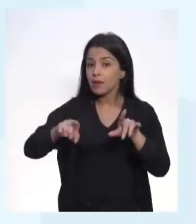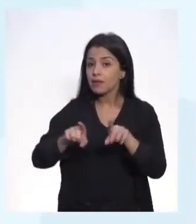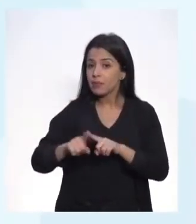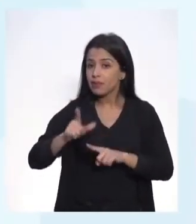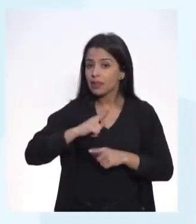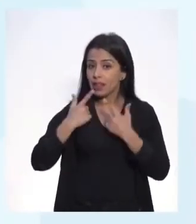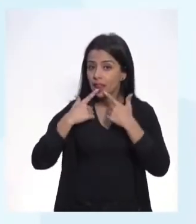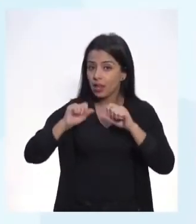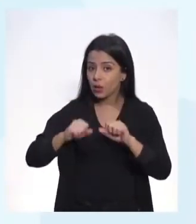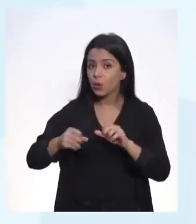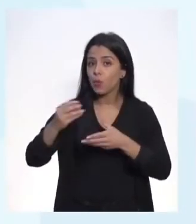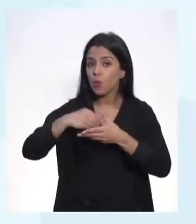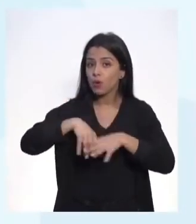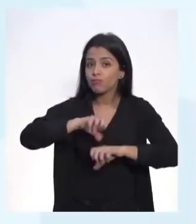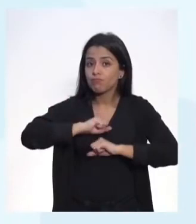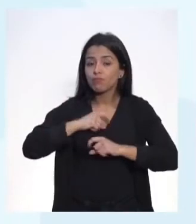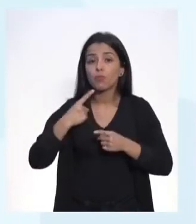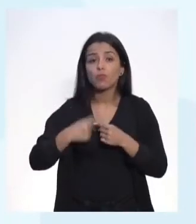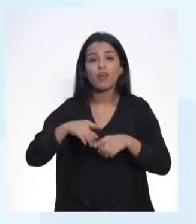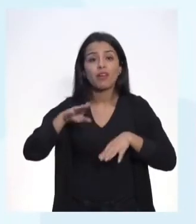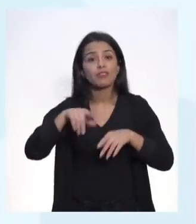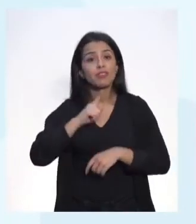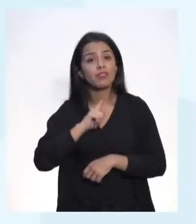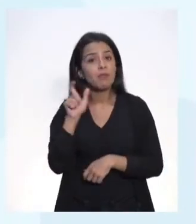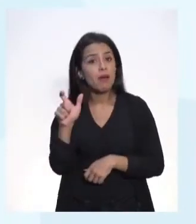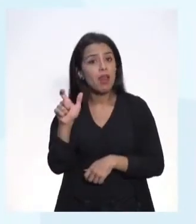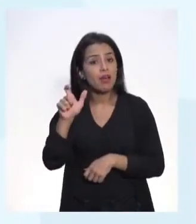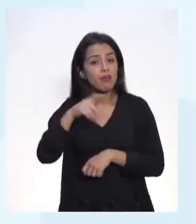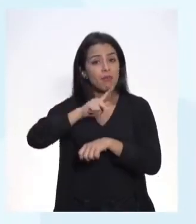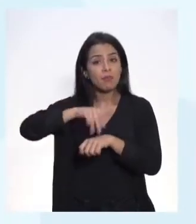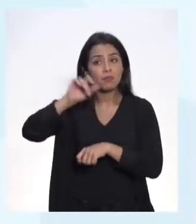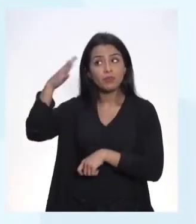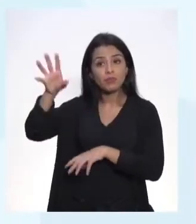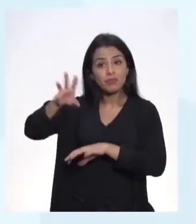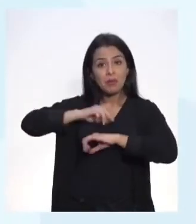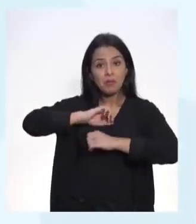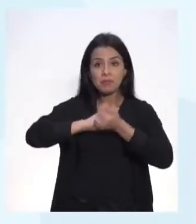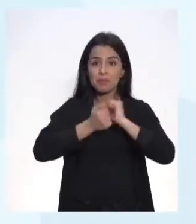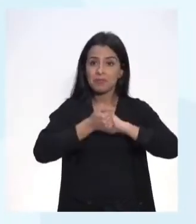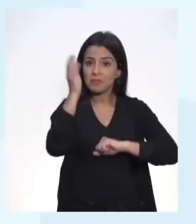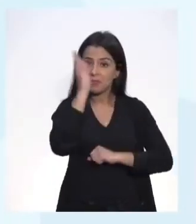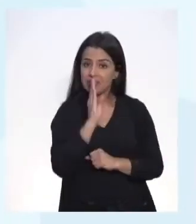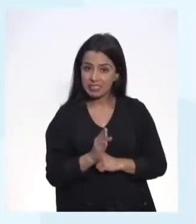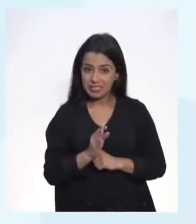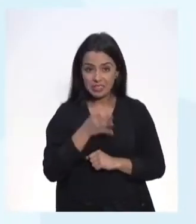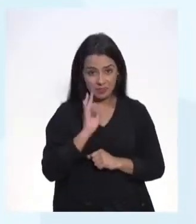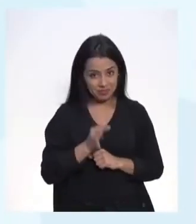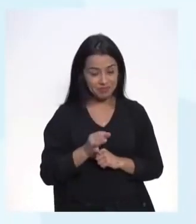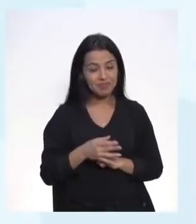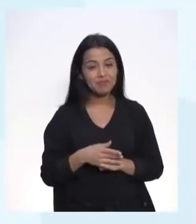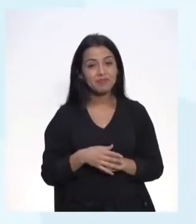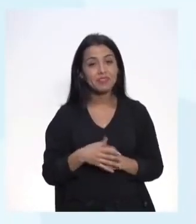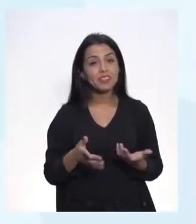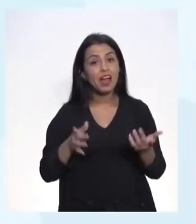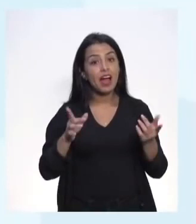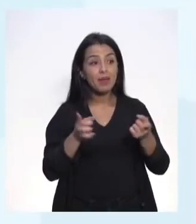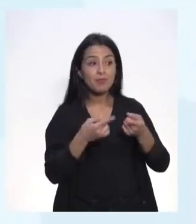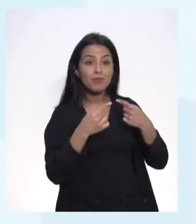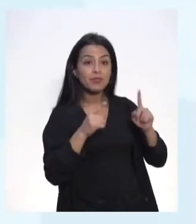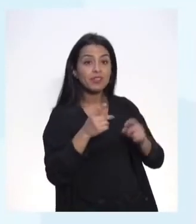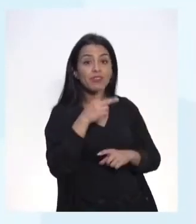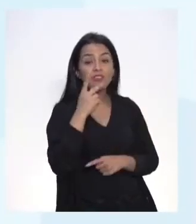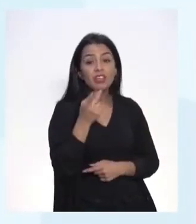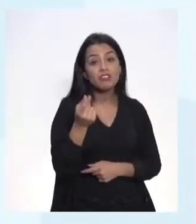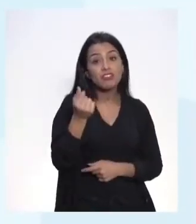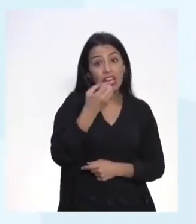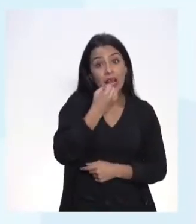nossa língua, porque a gente pega palavras emprestadas e abrasileiramos entre aspas, certo? E o que que ele estava cantando? Dinheiro que é